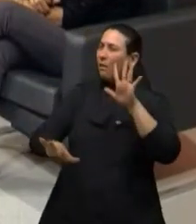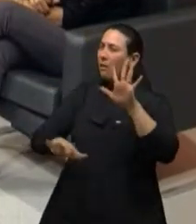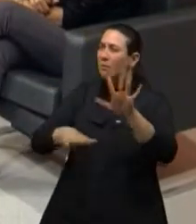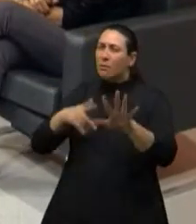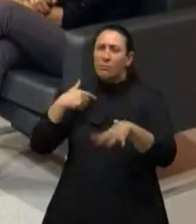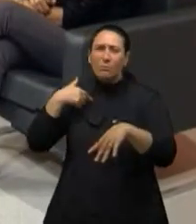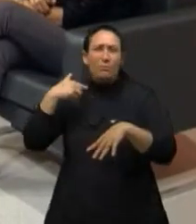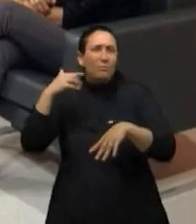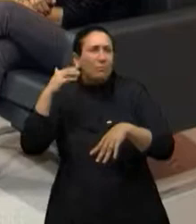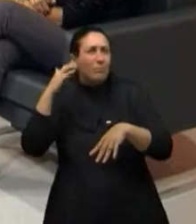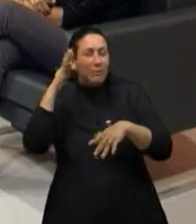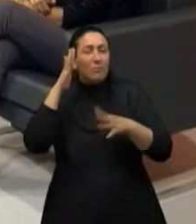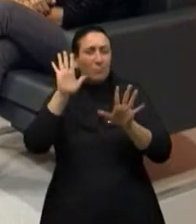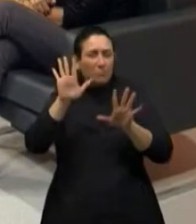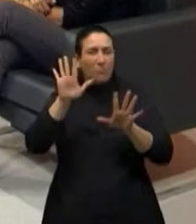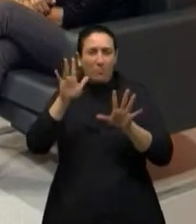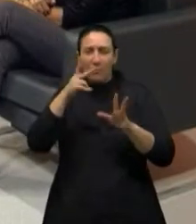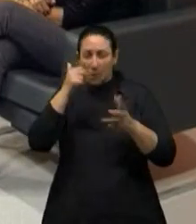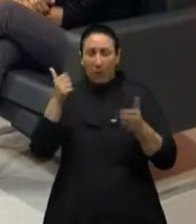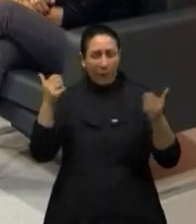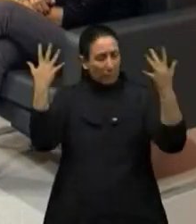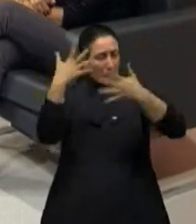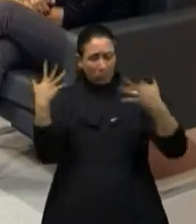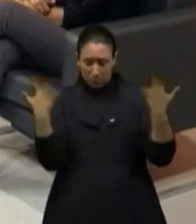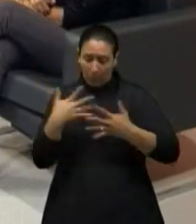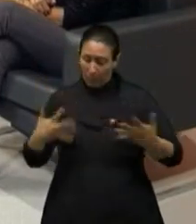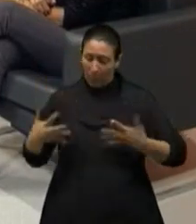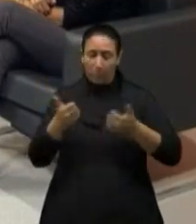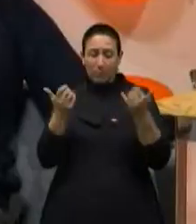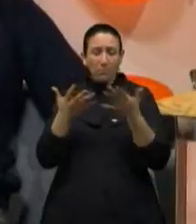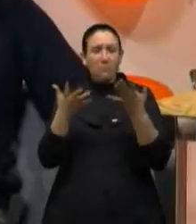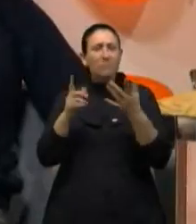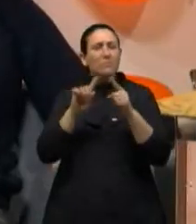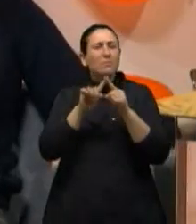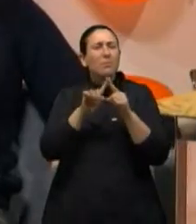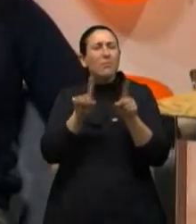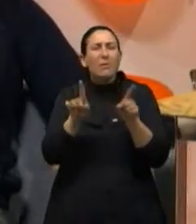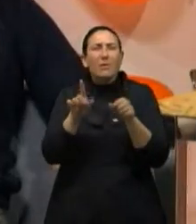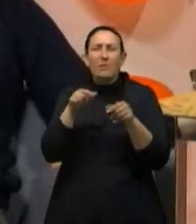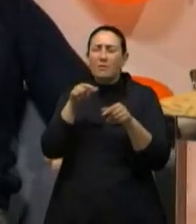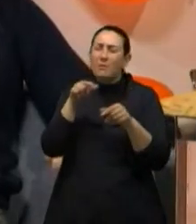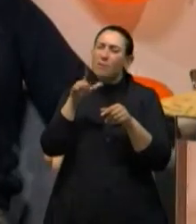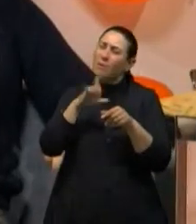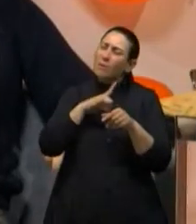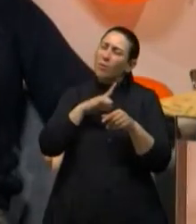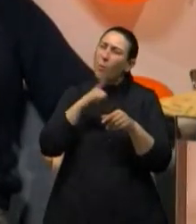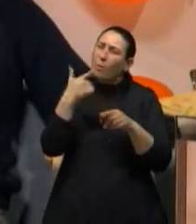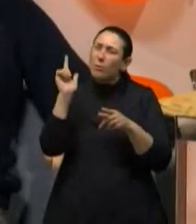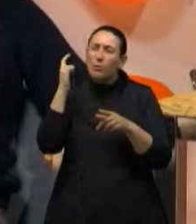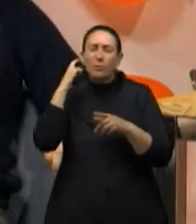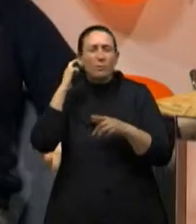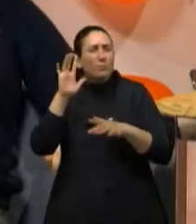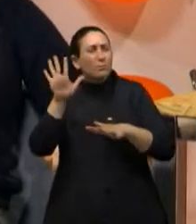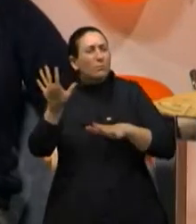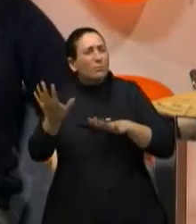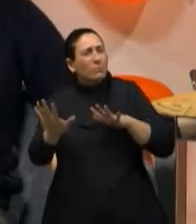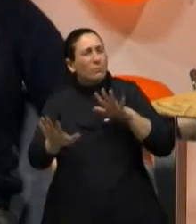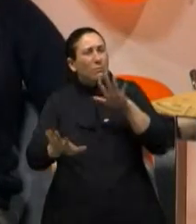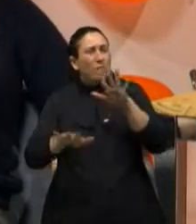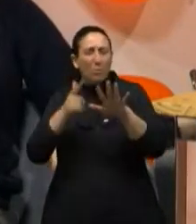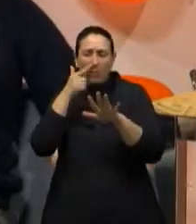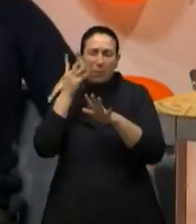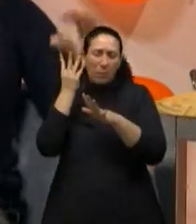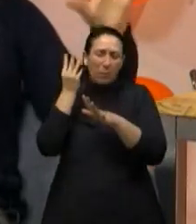funcionando bem que tá mexendo que o braço tá mexendo né mas tem outra que tá devagar e vai indo e vai